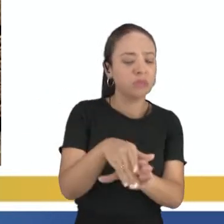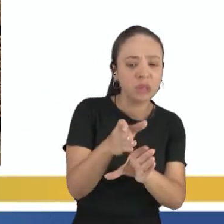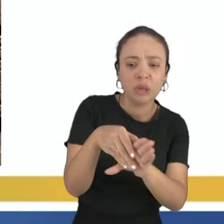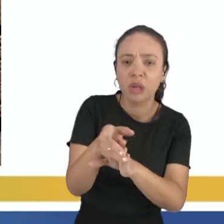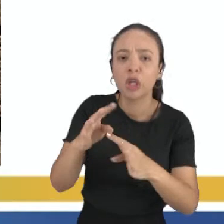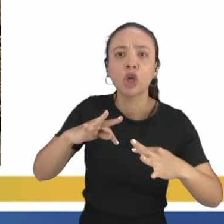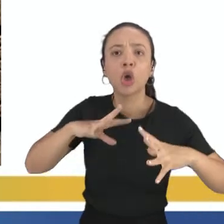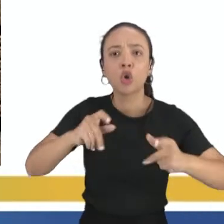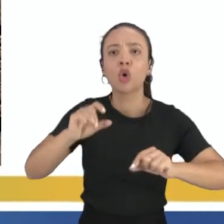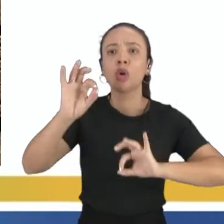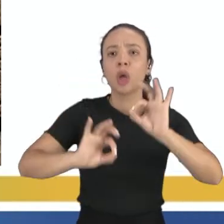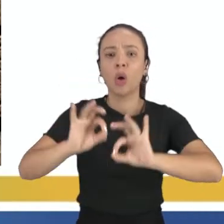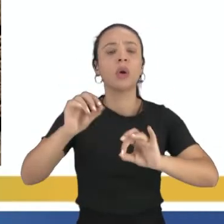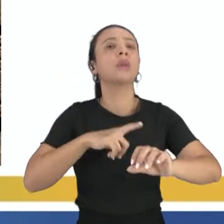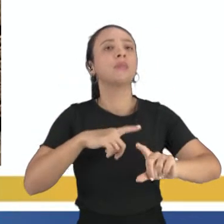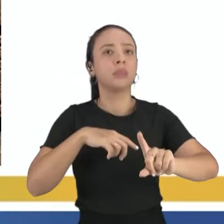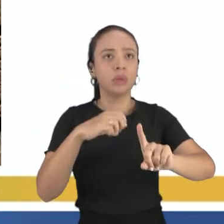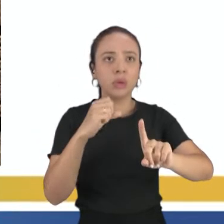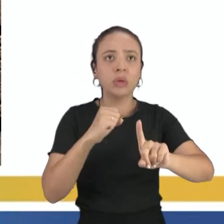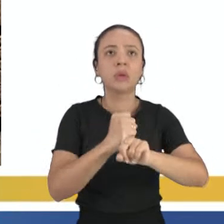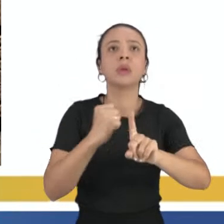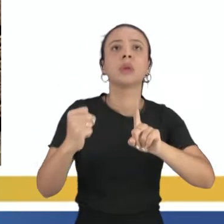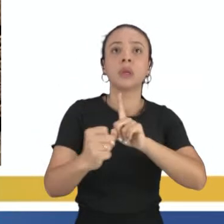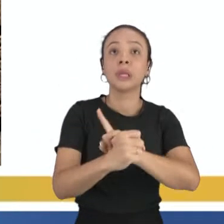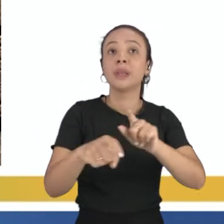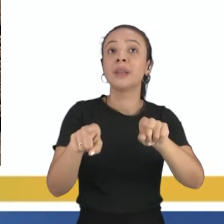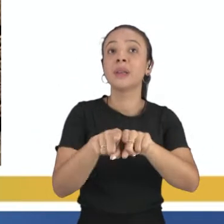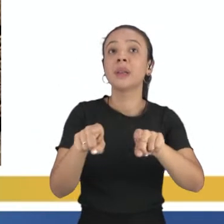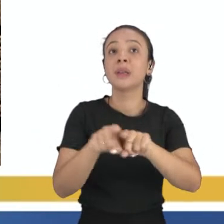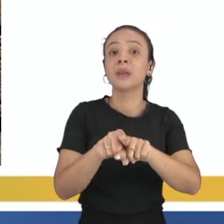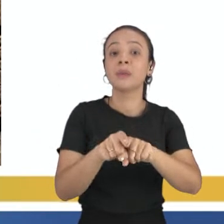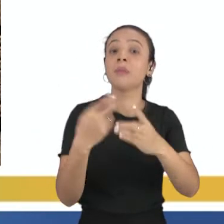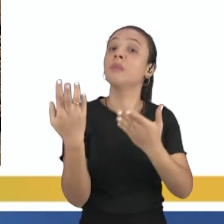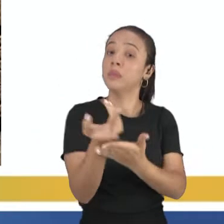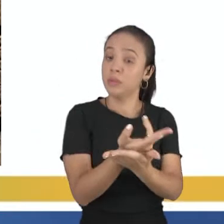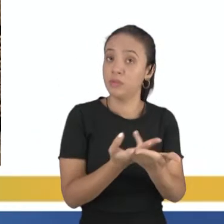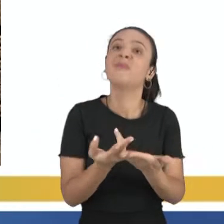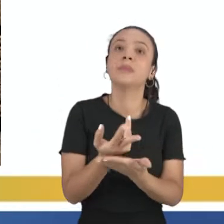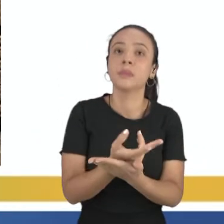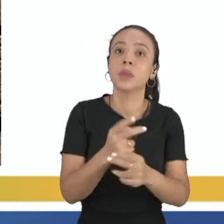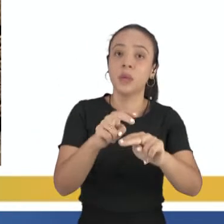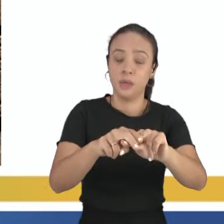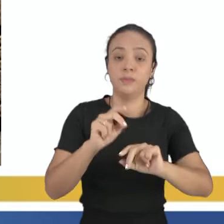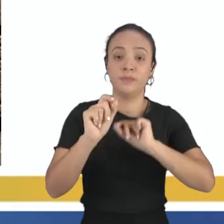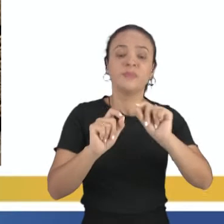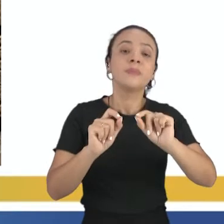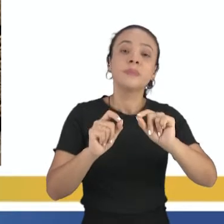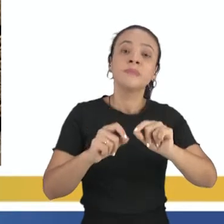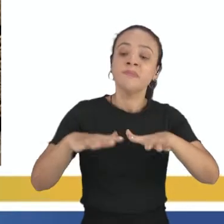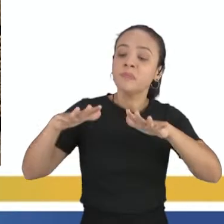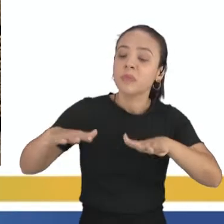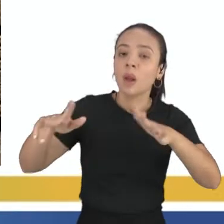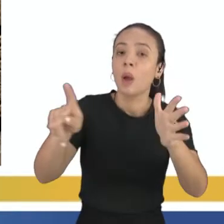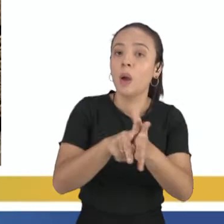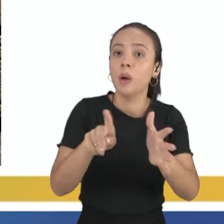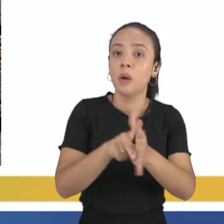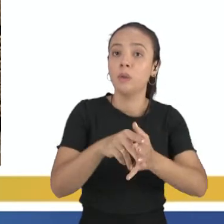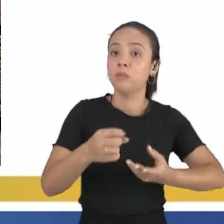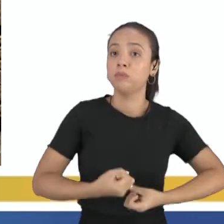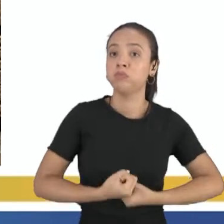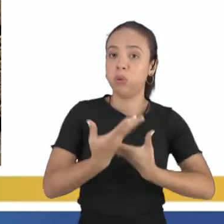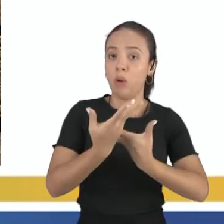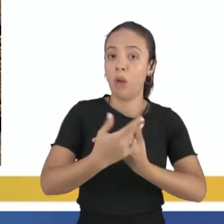da organização social, inclusive o artístico. Assim, as manifestações